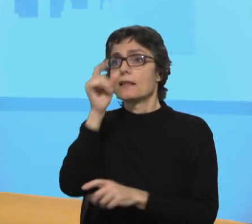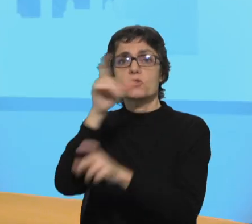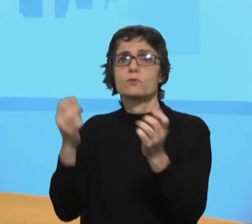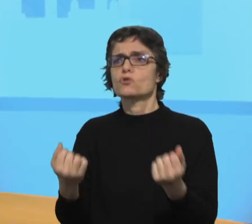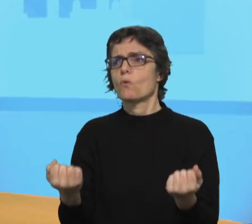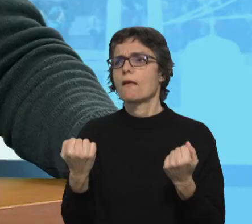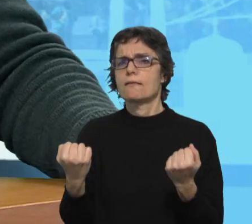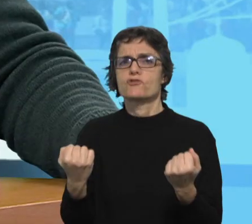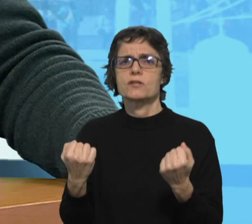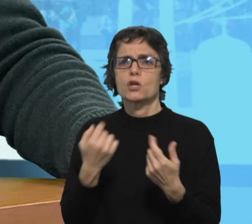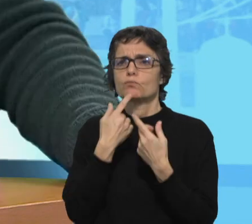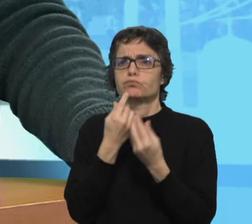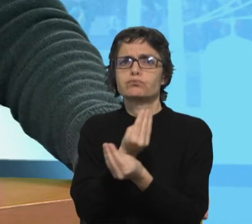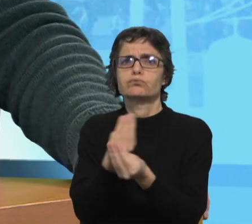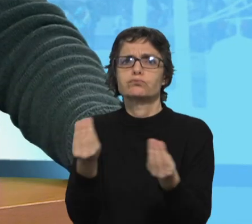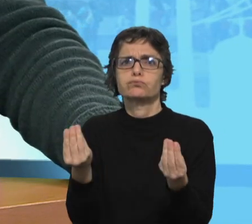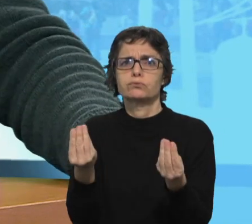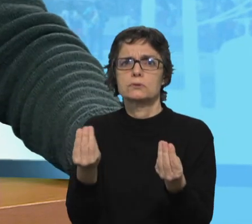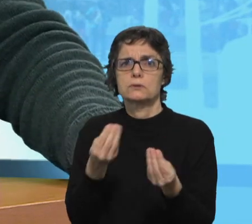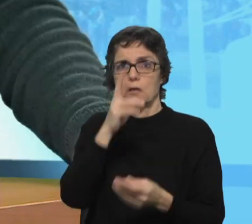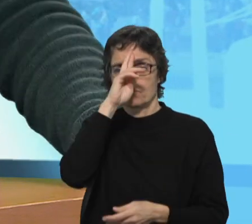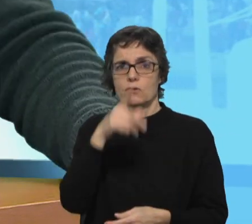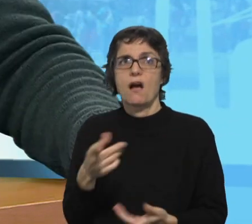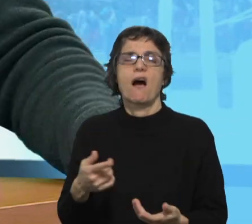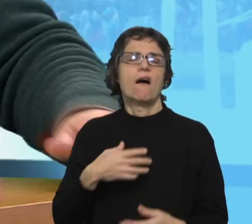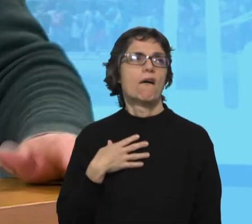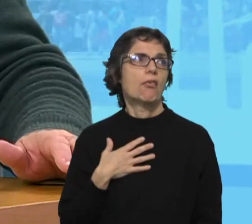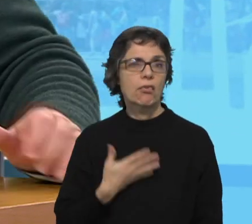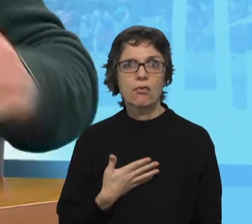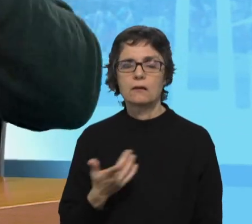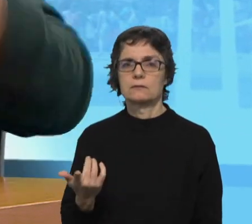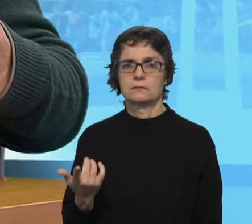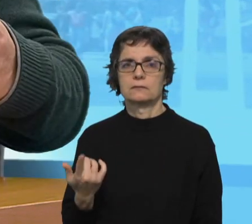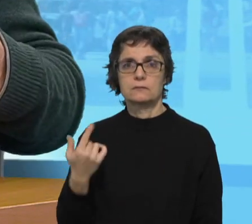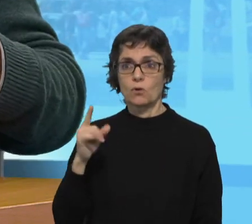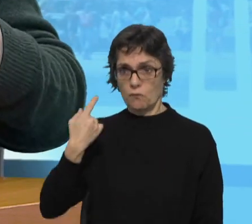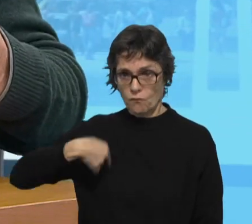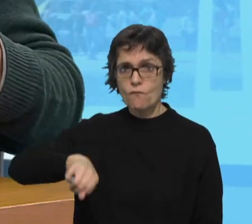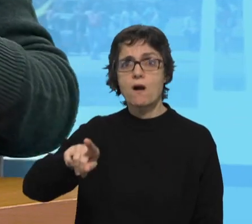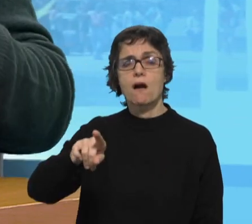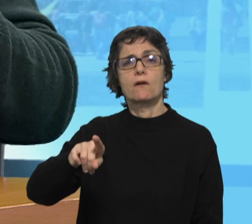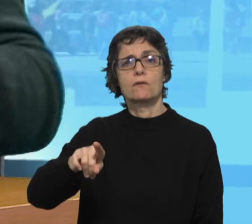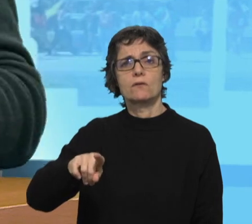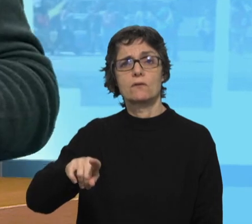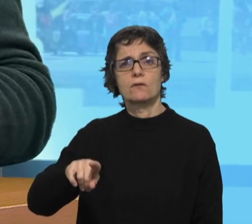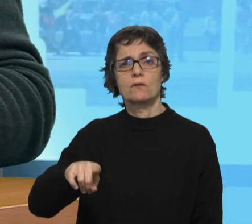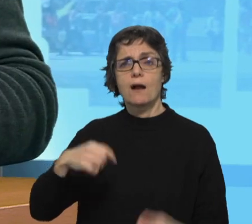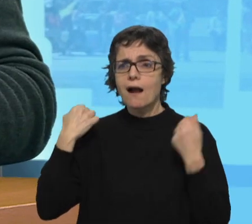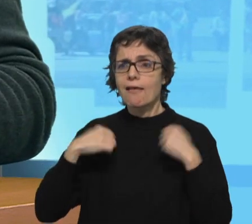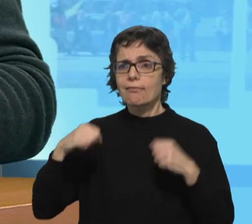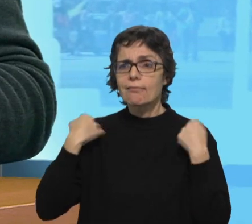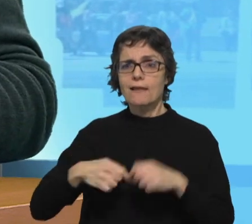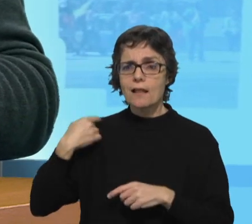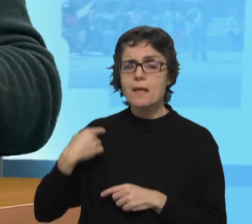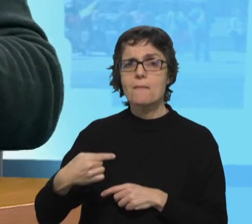de gente. E aí as pessoas não dizem, custa. Quer dizer, as pessoas vão com gosto. E mesmo que custe,